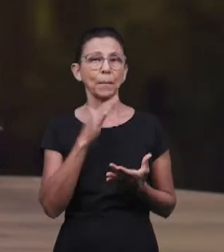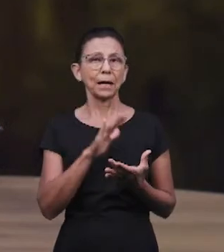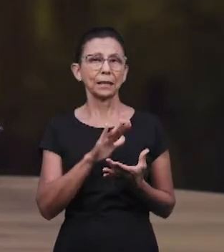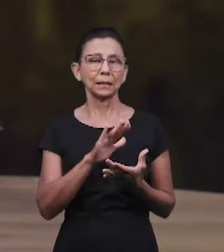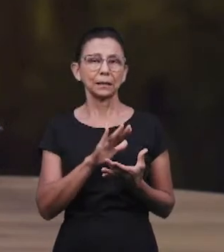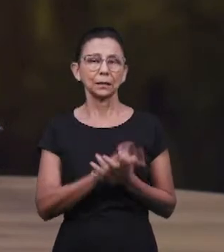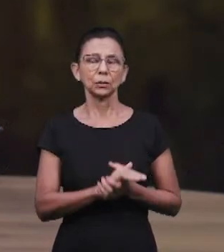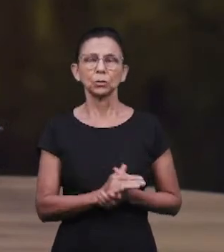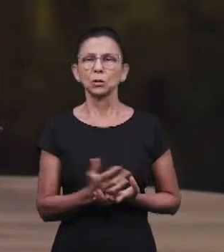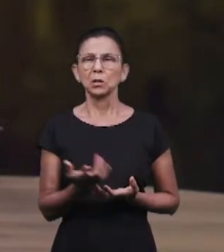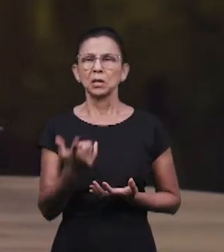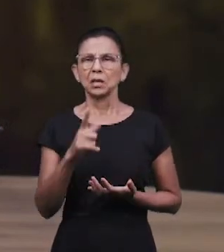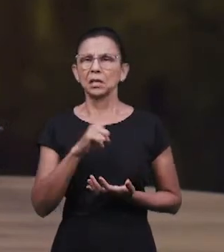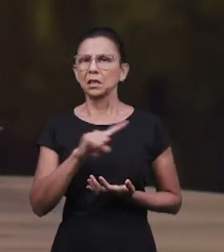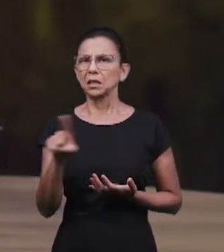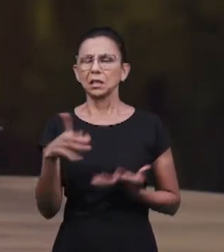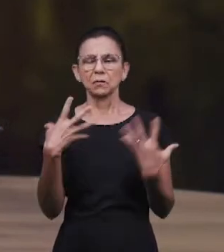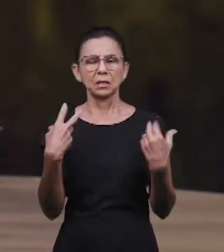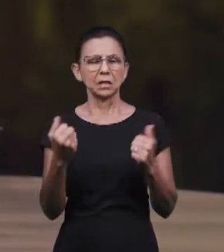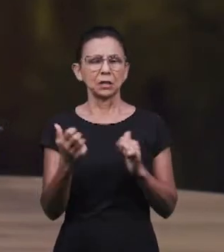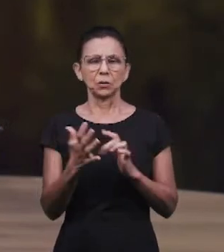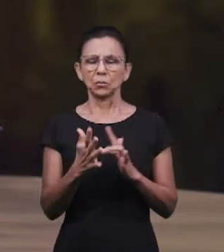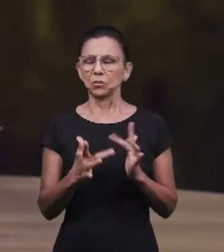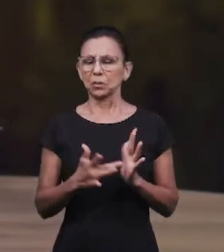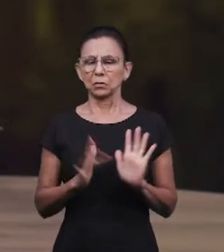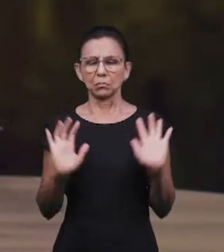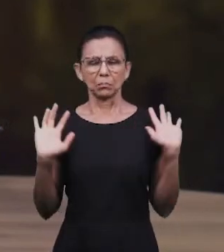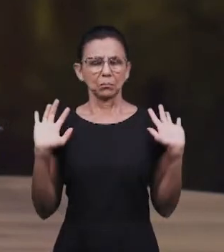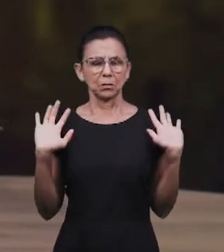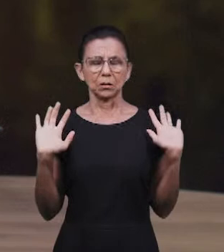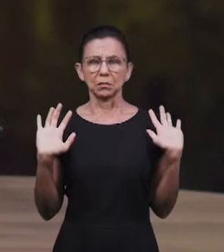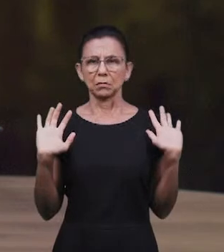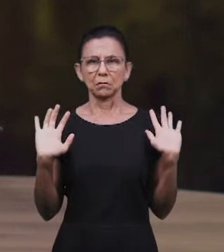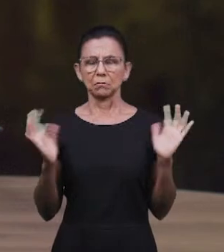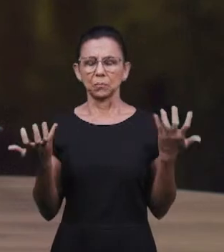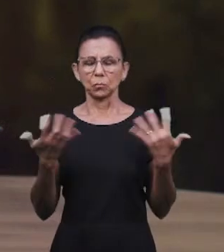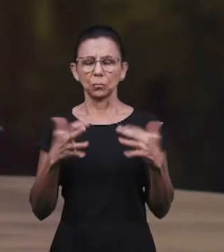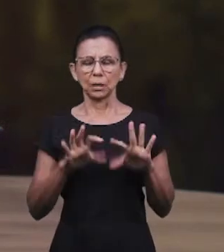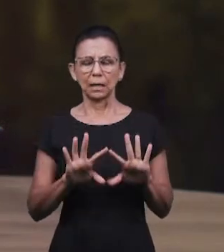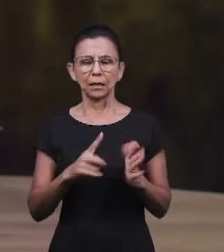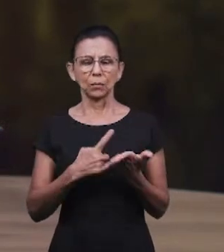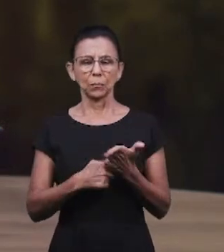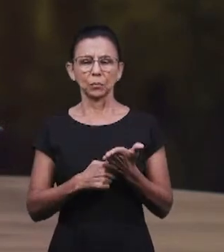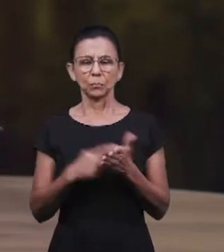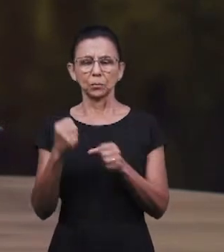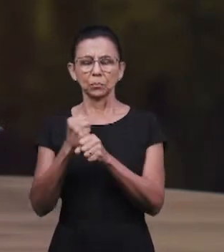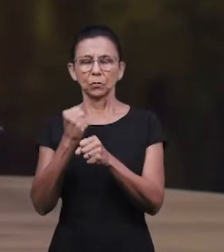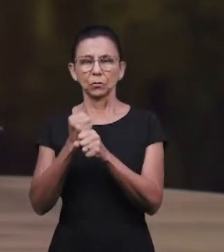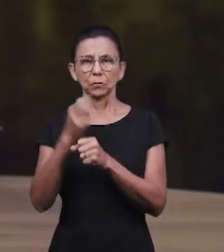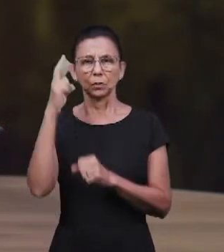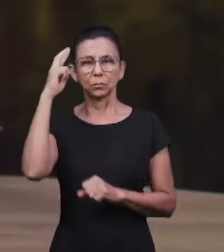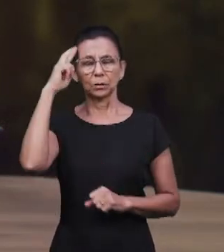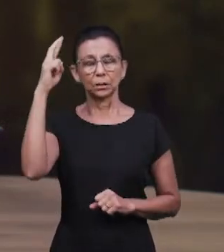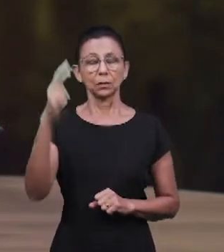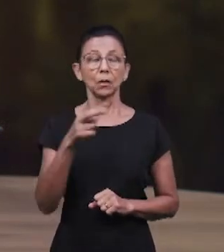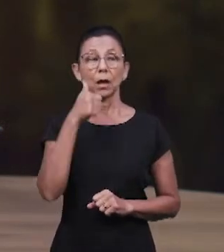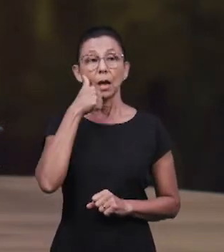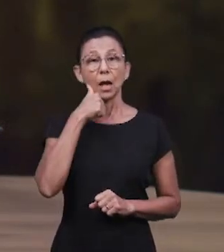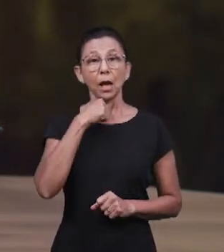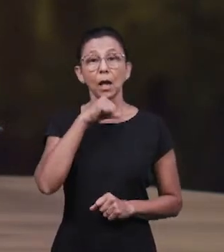não se converteu ou não quis aceitar a salvação, a